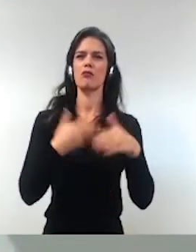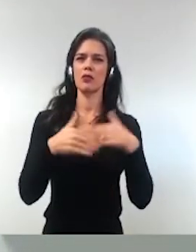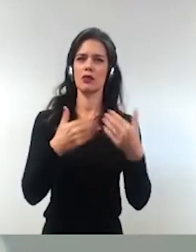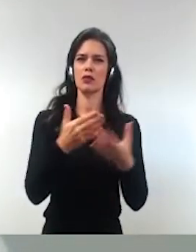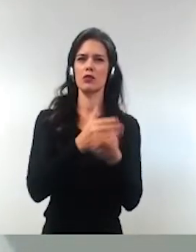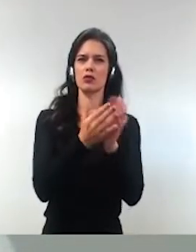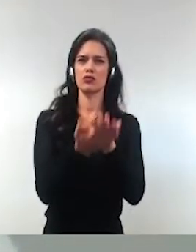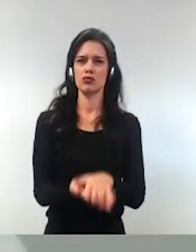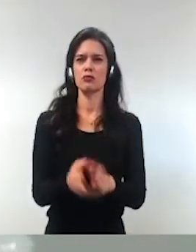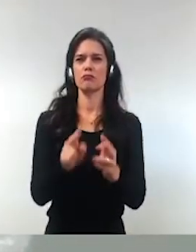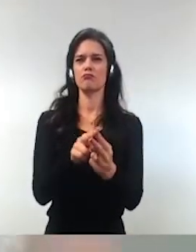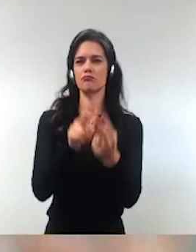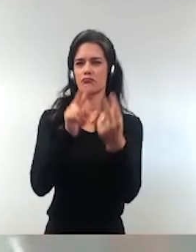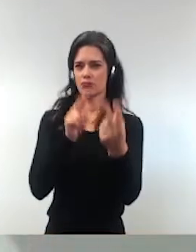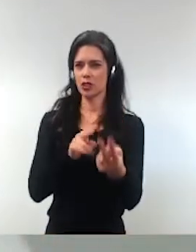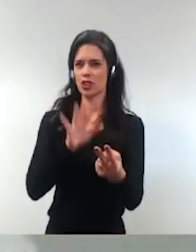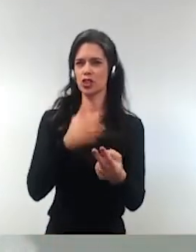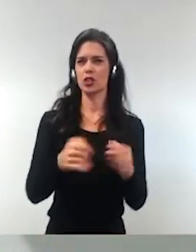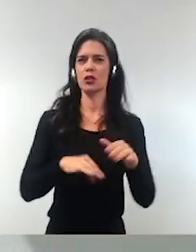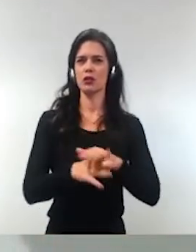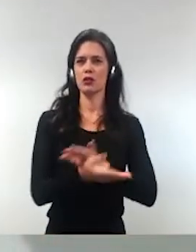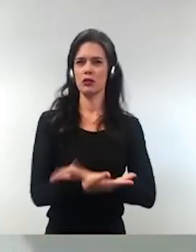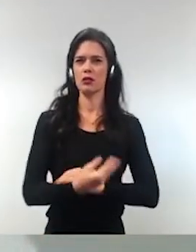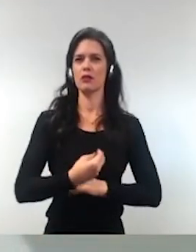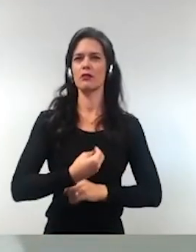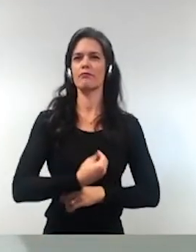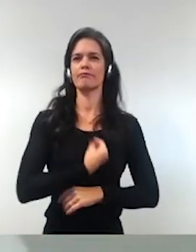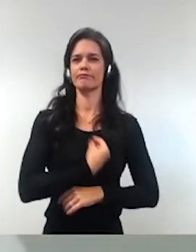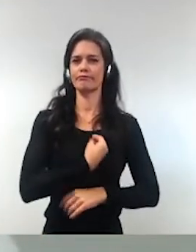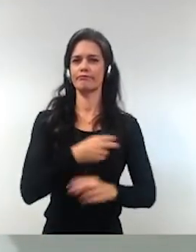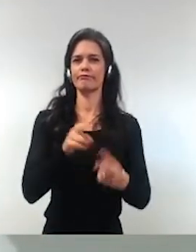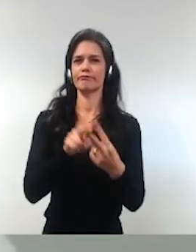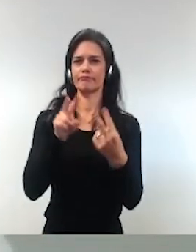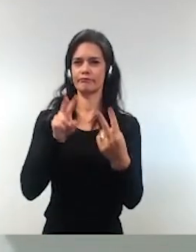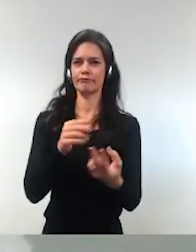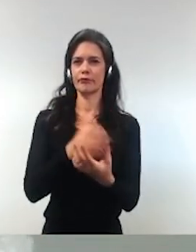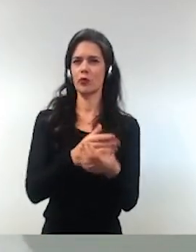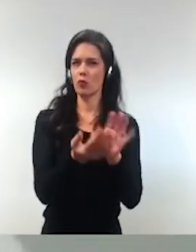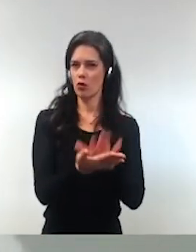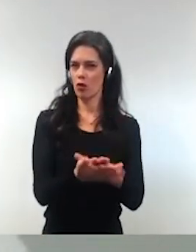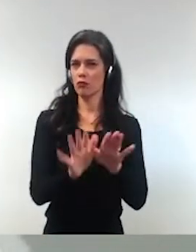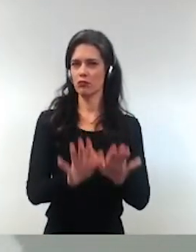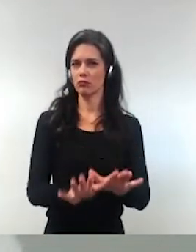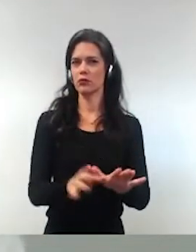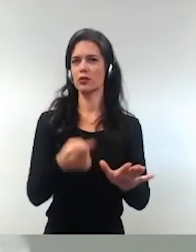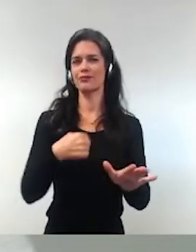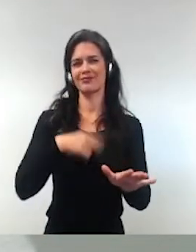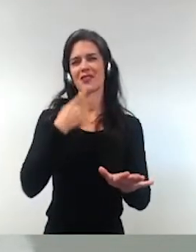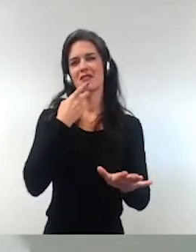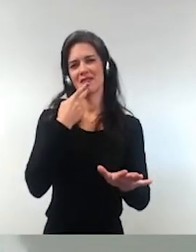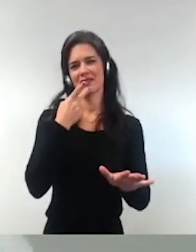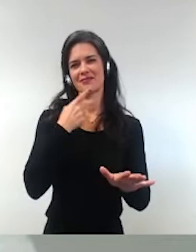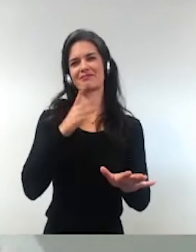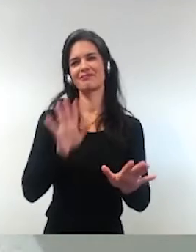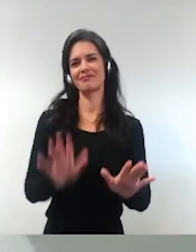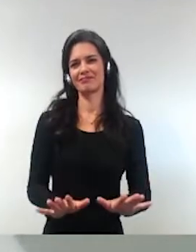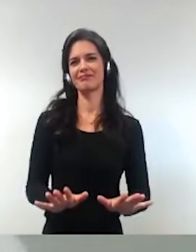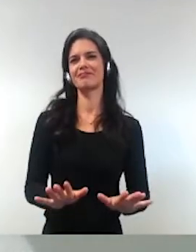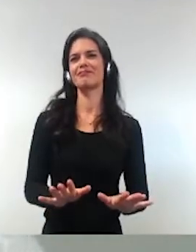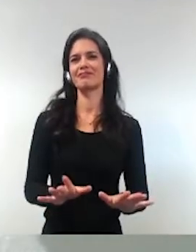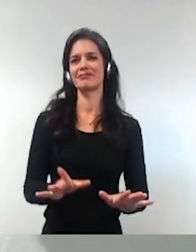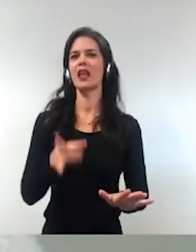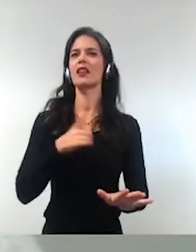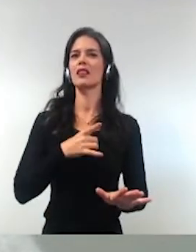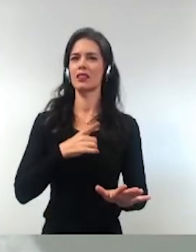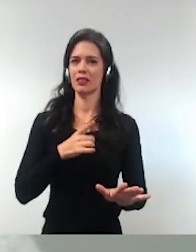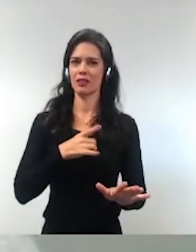judicial eletrônico, acostumada com a virtualização do processo, nós não negamos. Isto é, houve